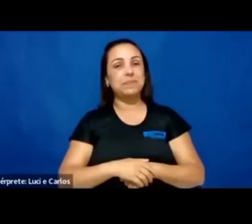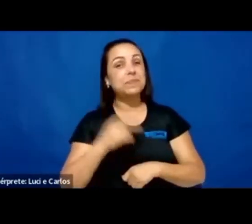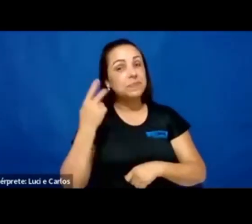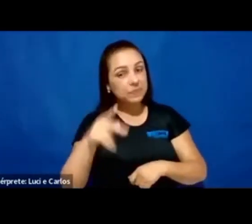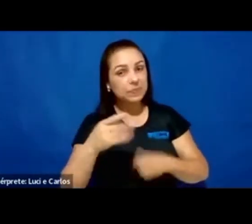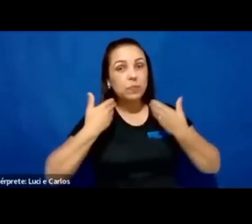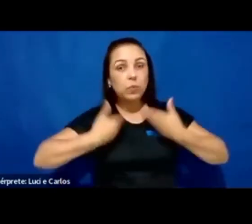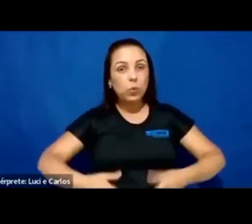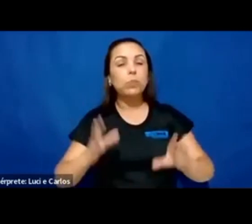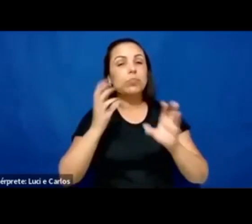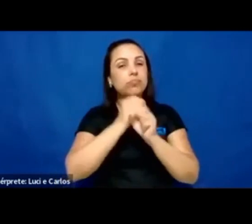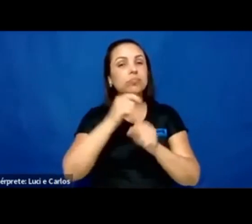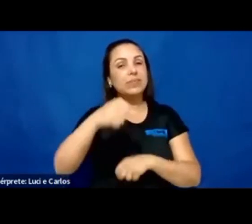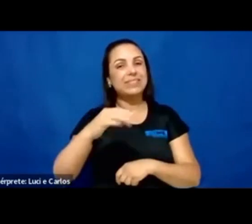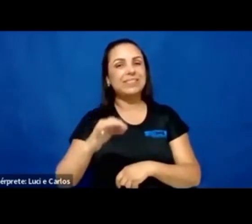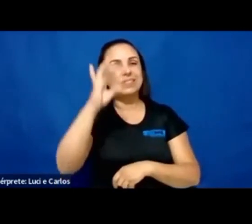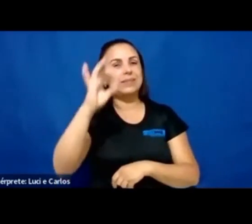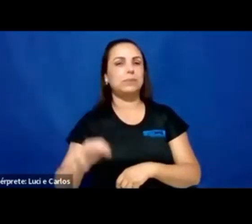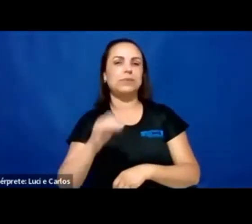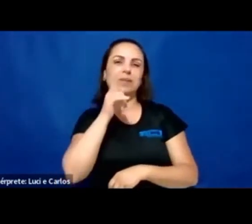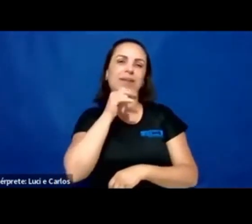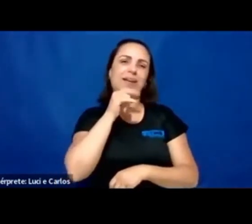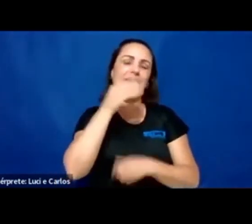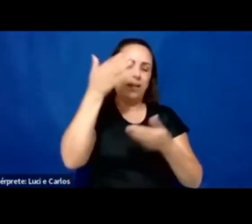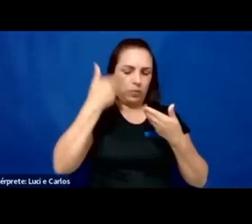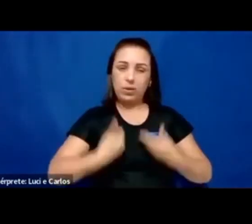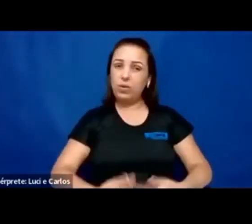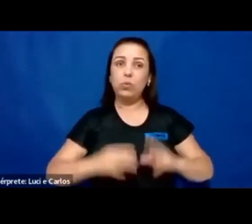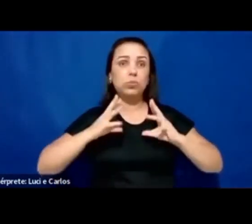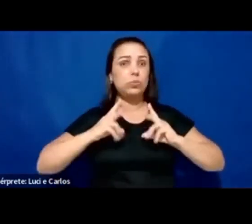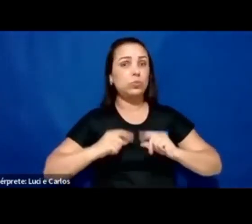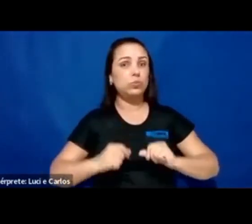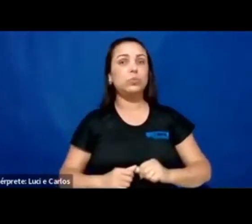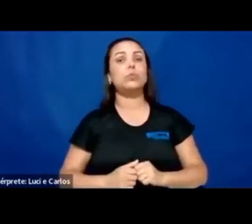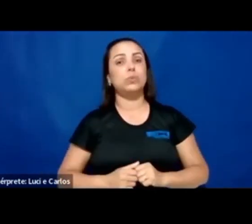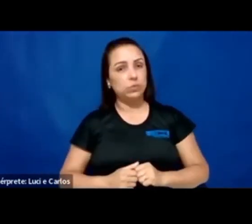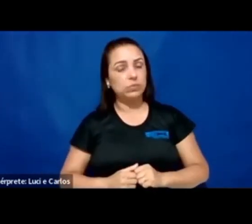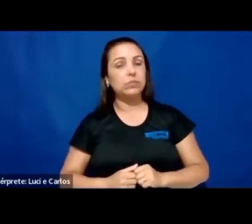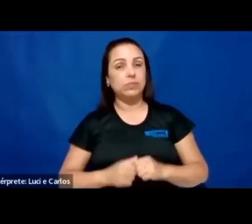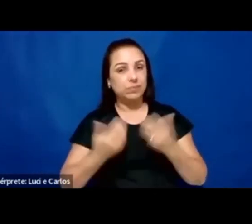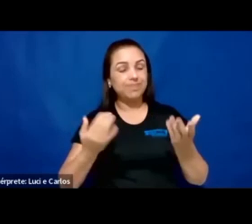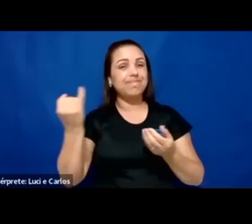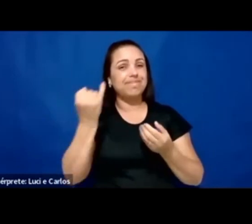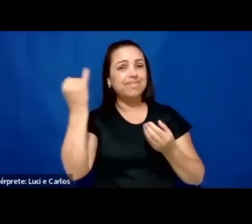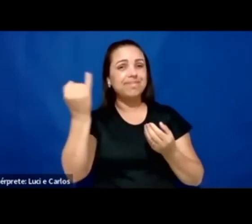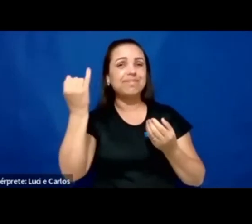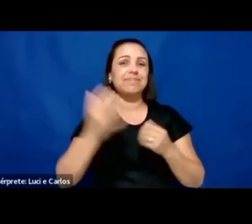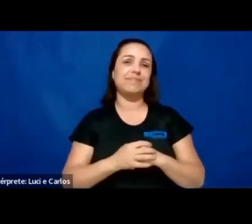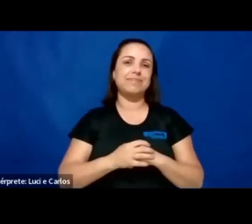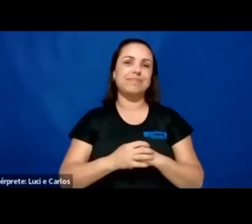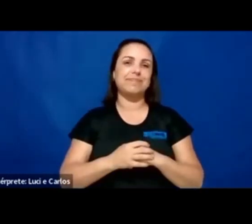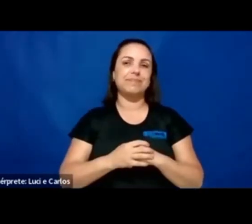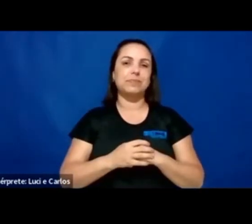imagina? Se você já troca água, praticamente 70% do caminho você já percorreu. Então, isso que é importante.